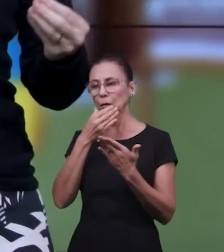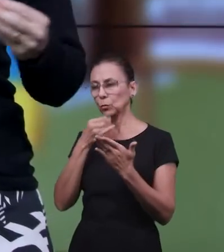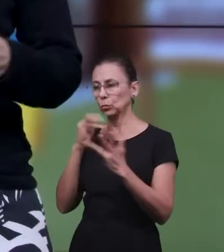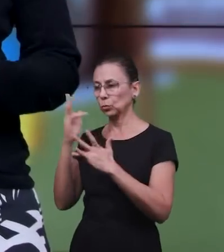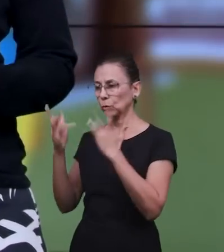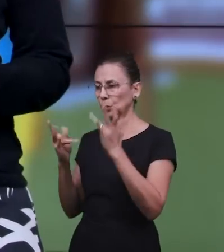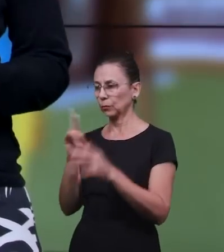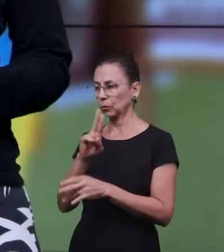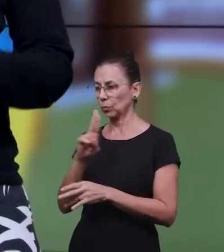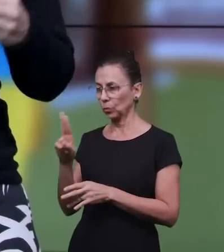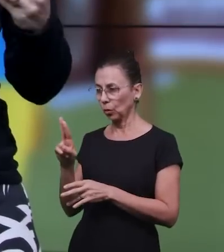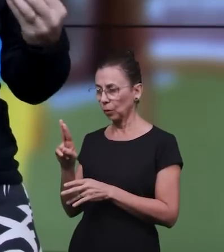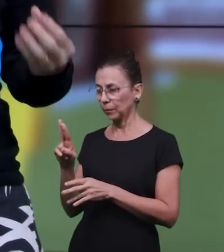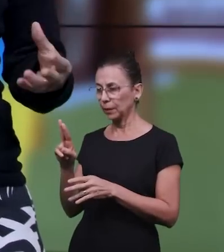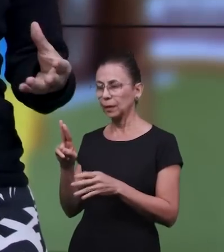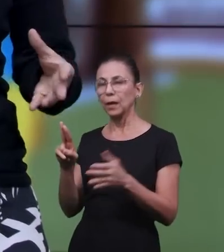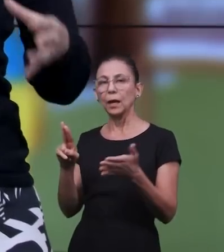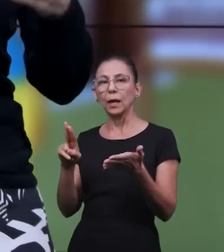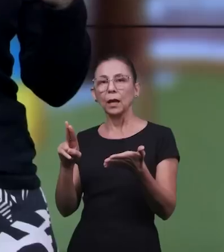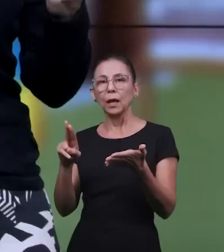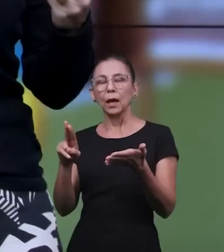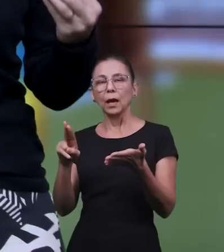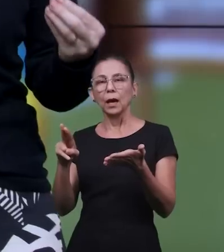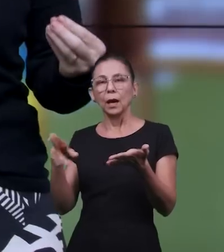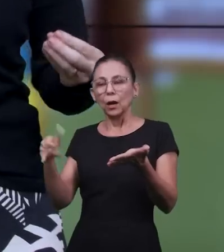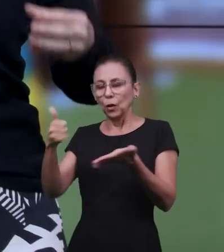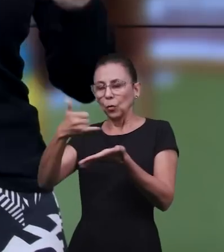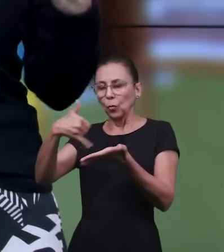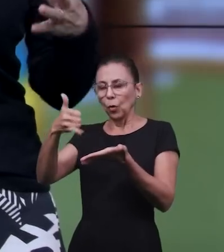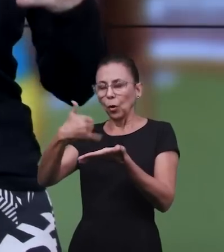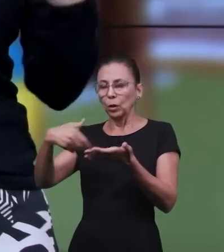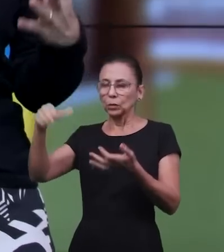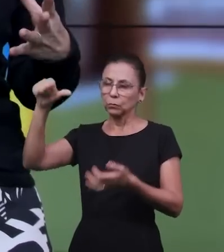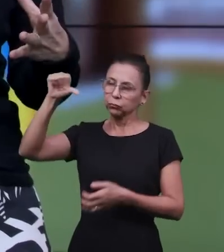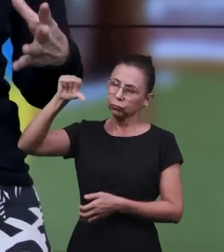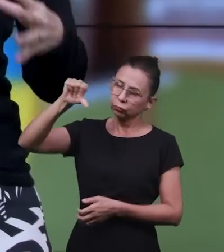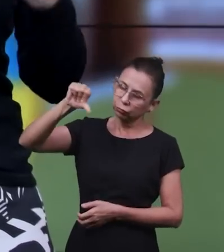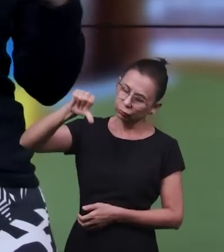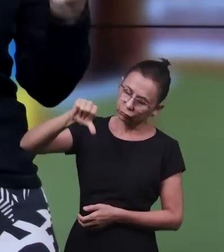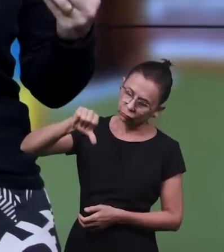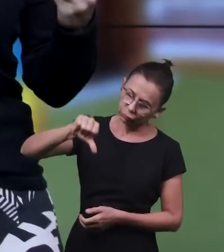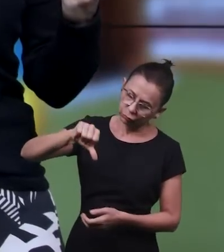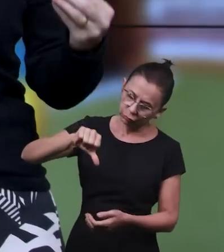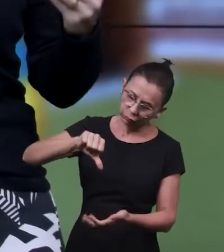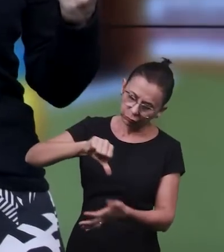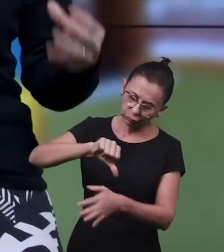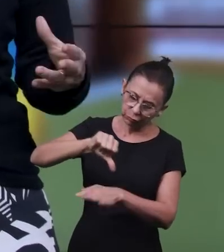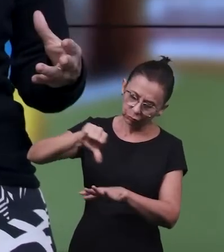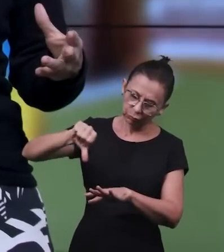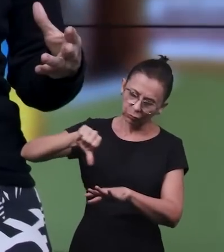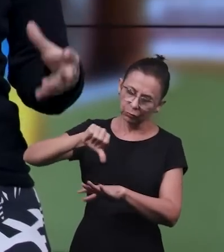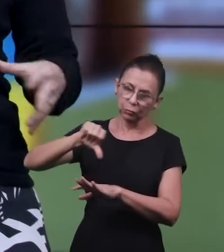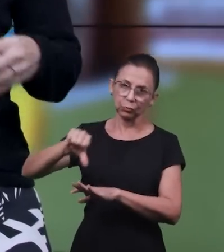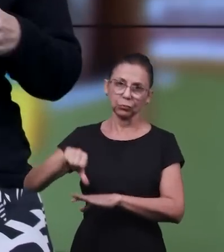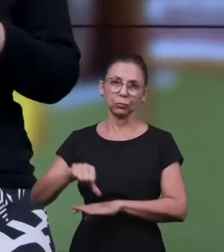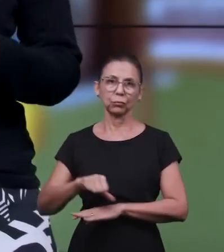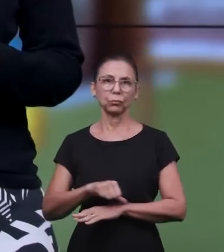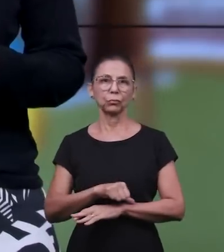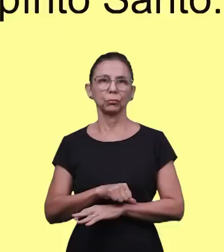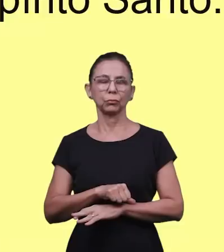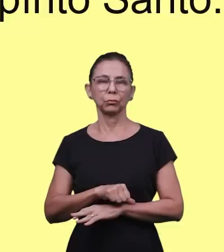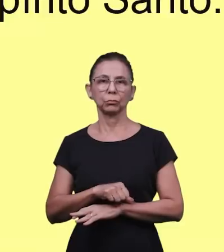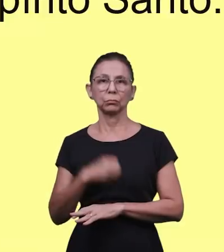unguento derramado. Unguento é um perfume muito cheiroso, um perfume valioso. E